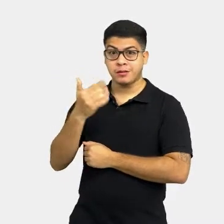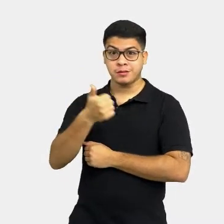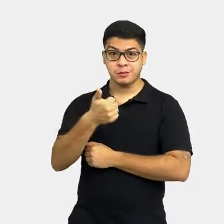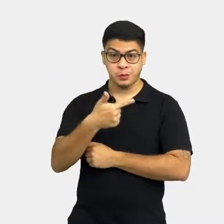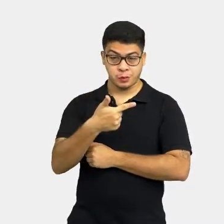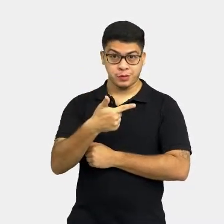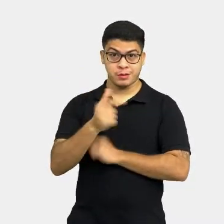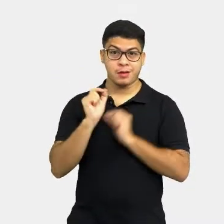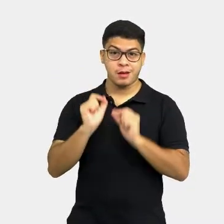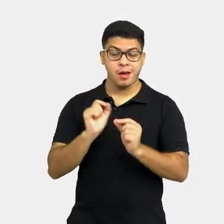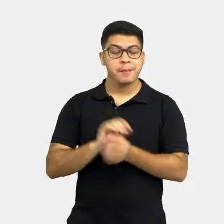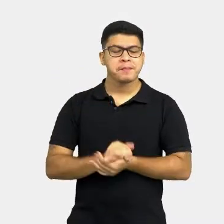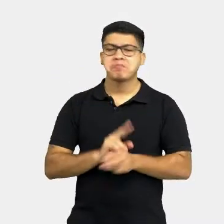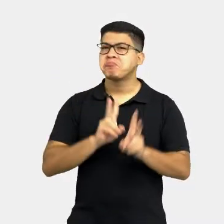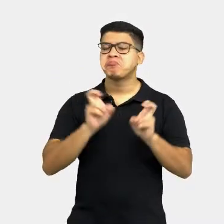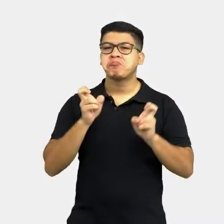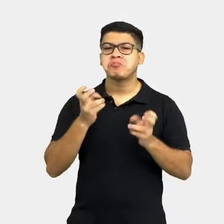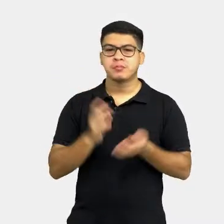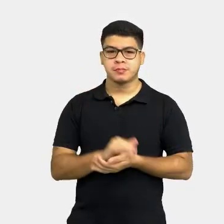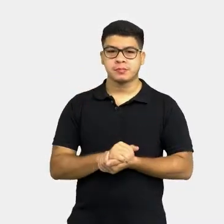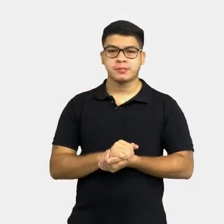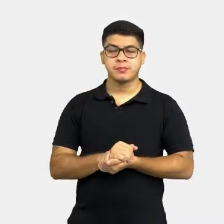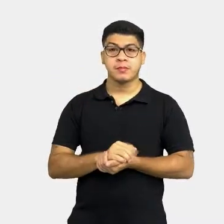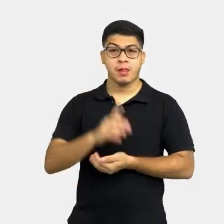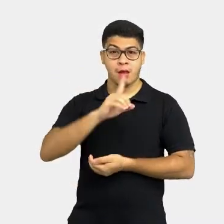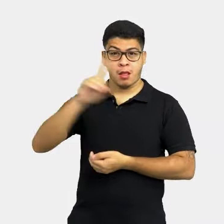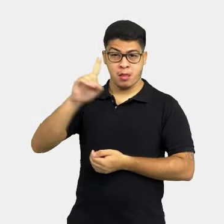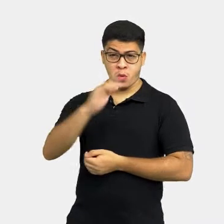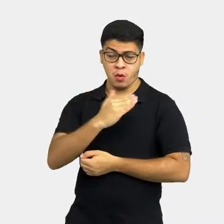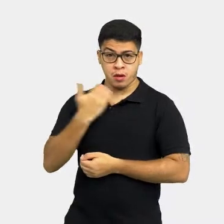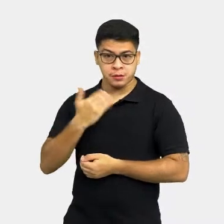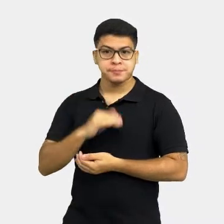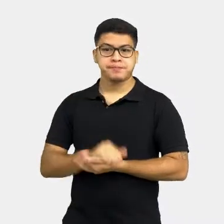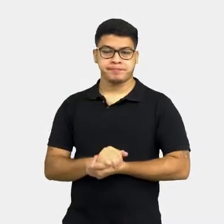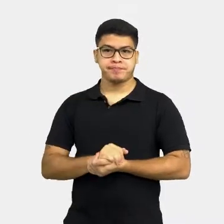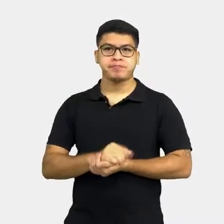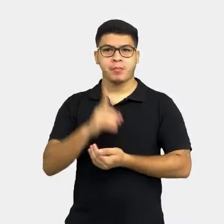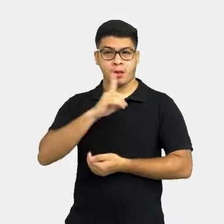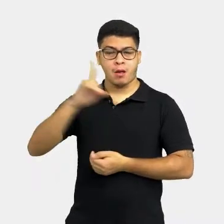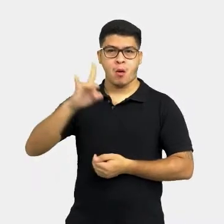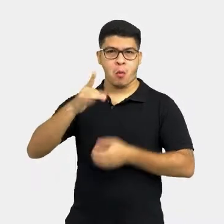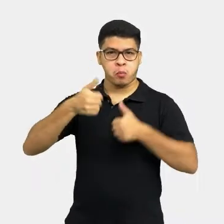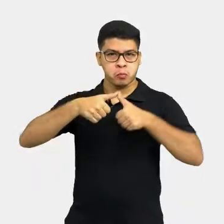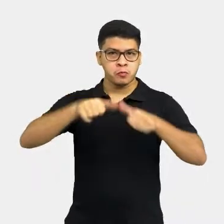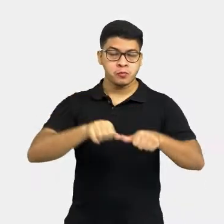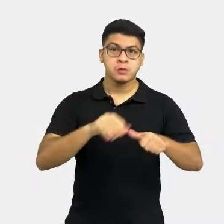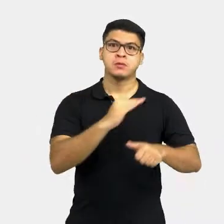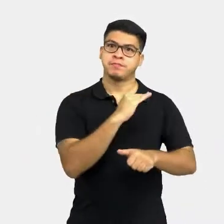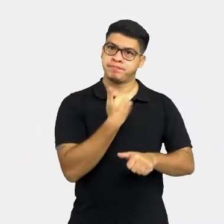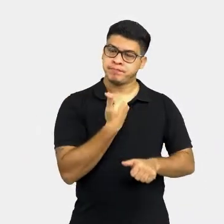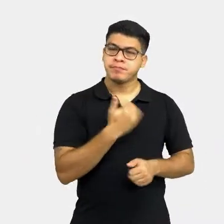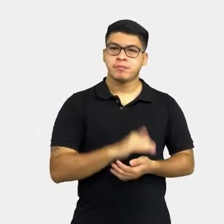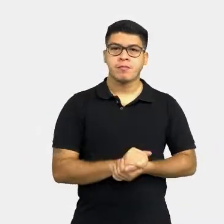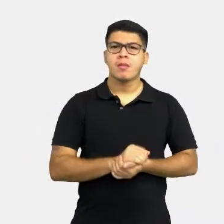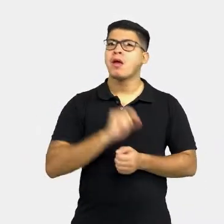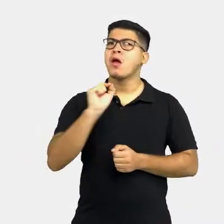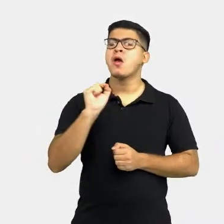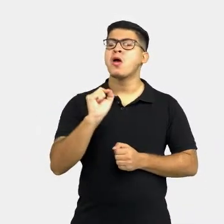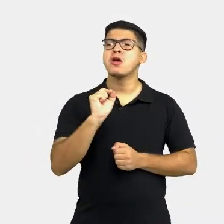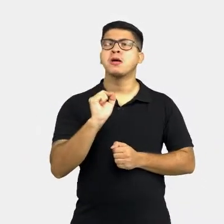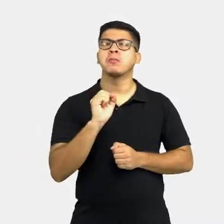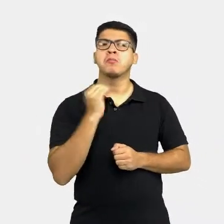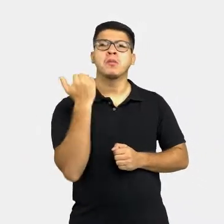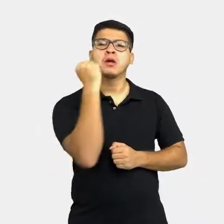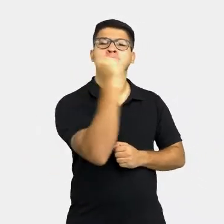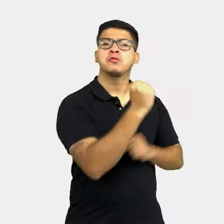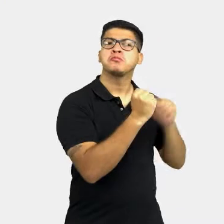A questão número 12 diz assim: Deus está morto, Deus permanece morto, e quem o matou fomos